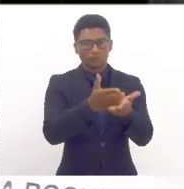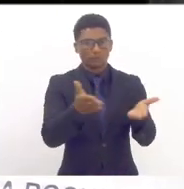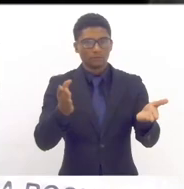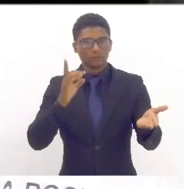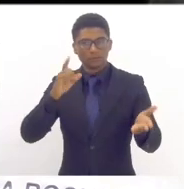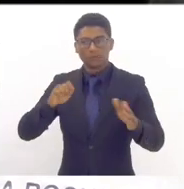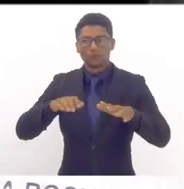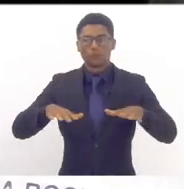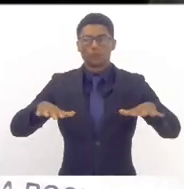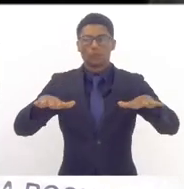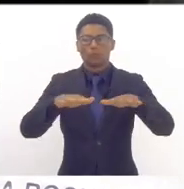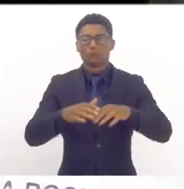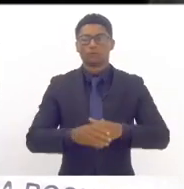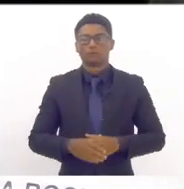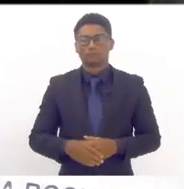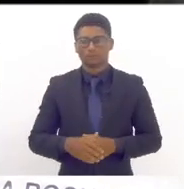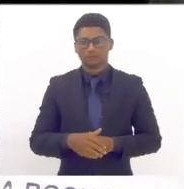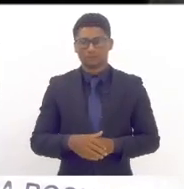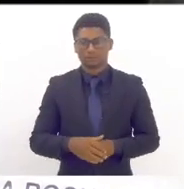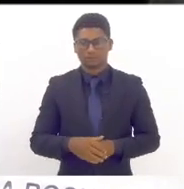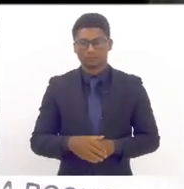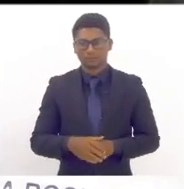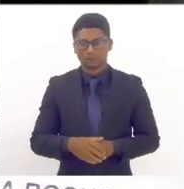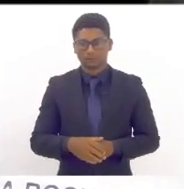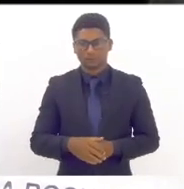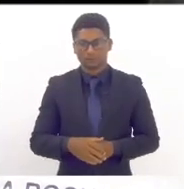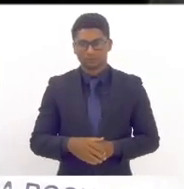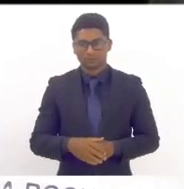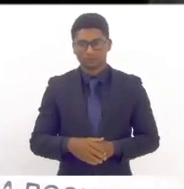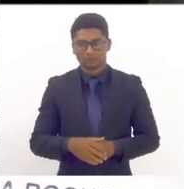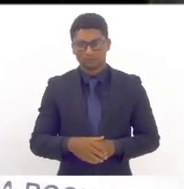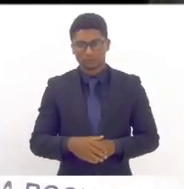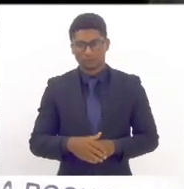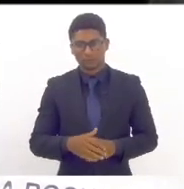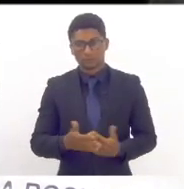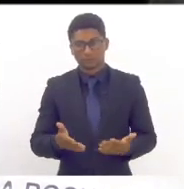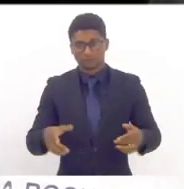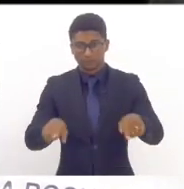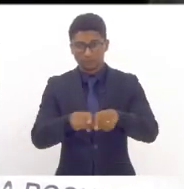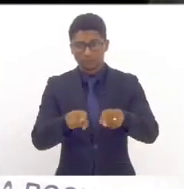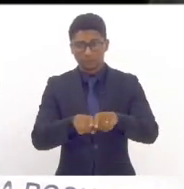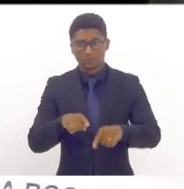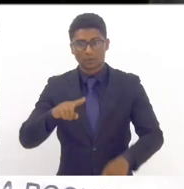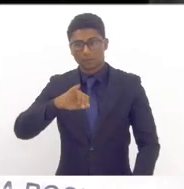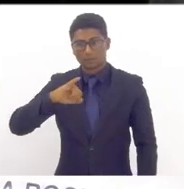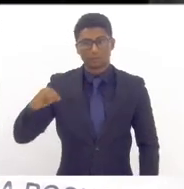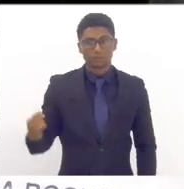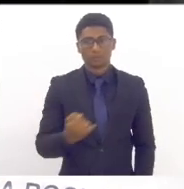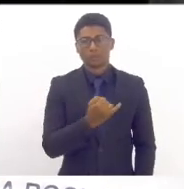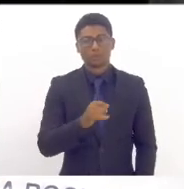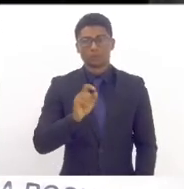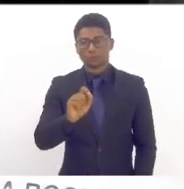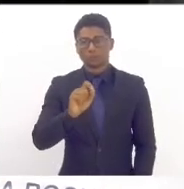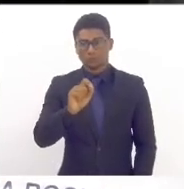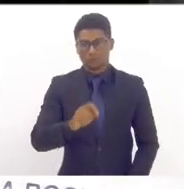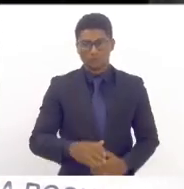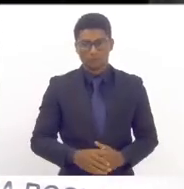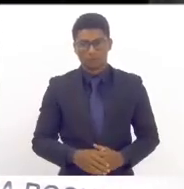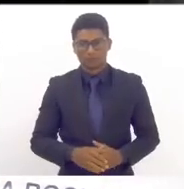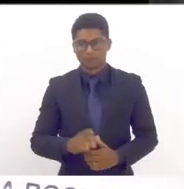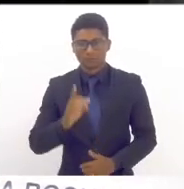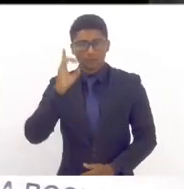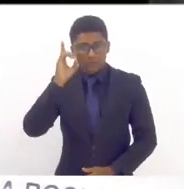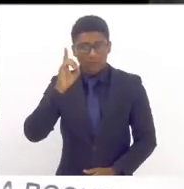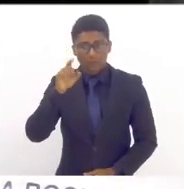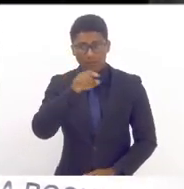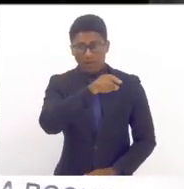aqui da Câmara Estadual. E nesse momento também, aproveitando e cumprimentar os deputados